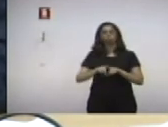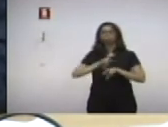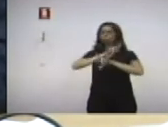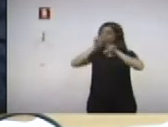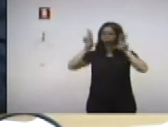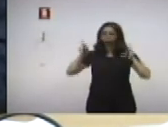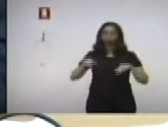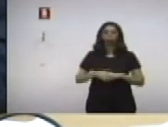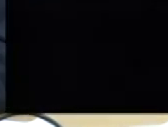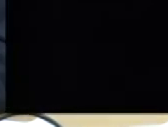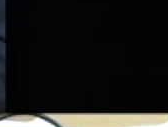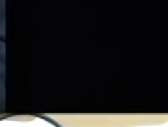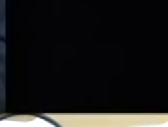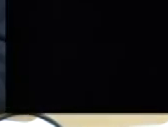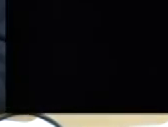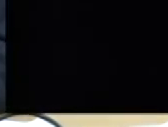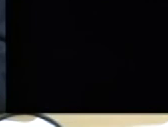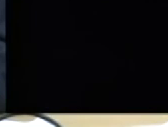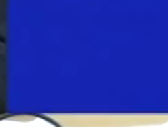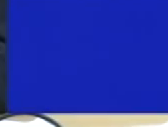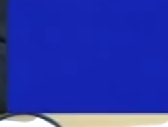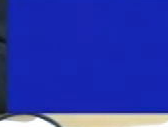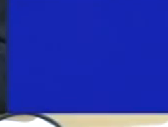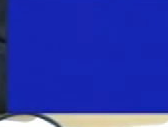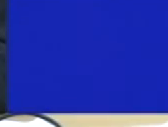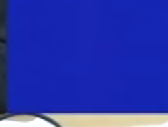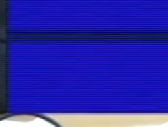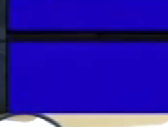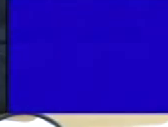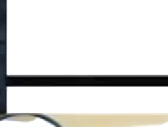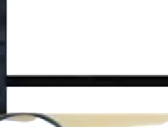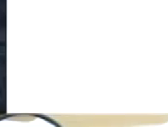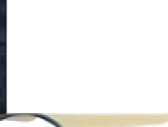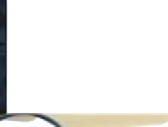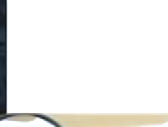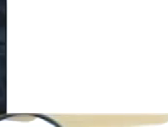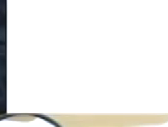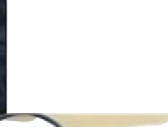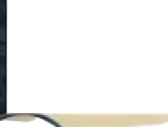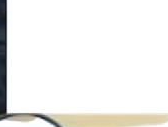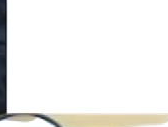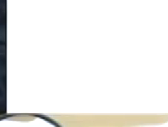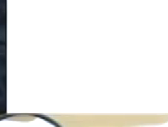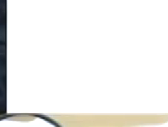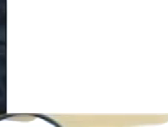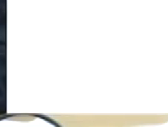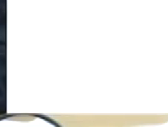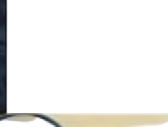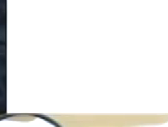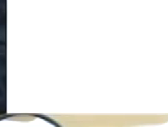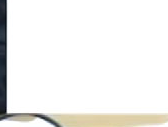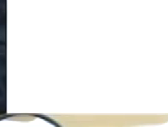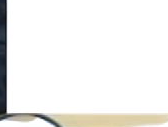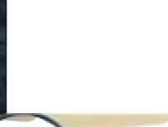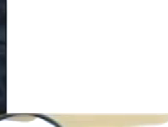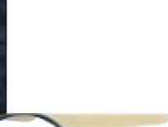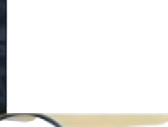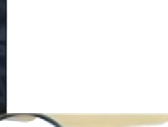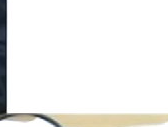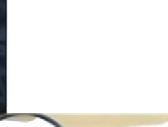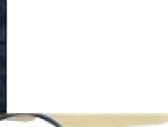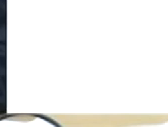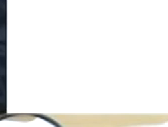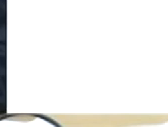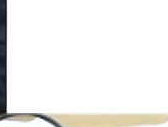entidades como a Entidade e aqui cuida dos animais esqueci o nome agora entidade São Francisco de